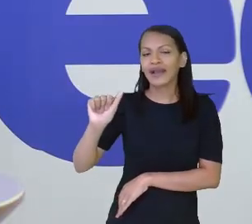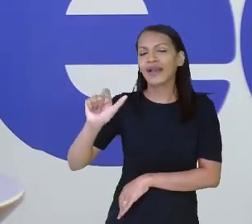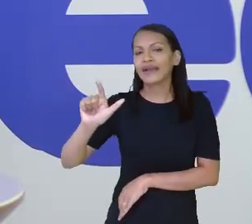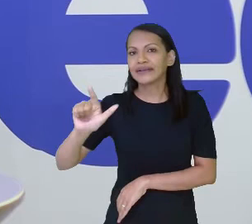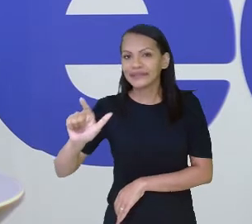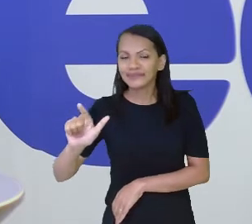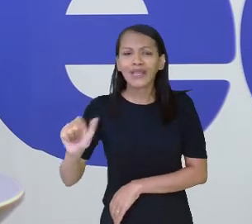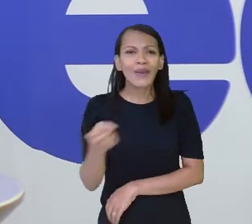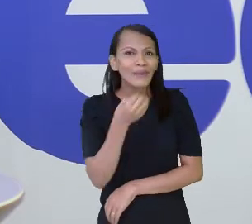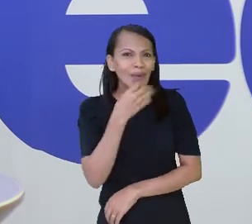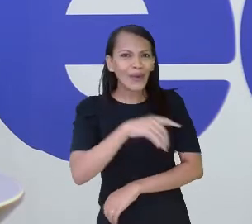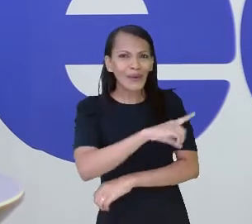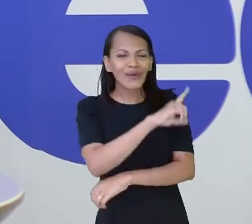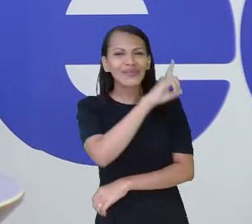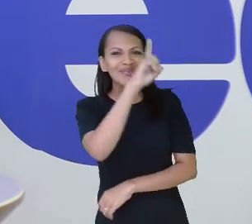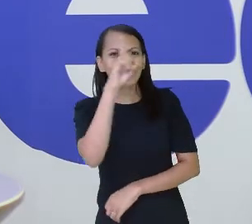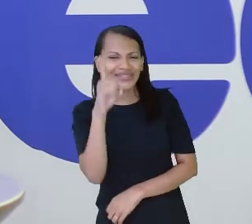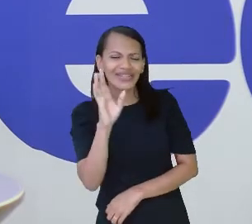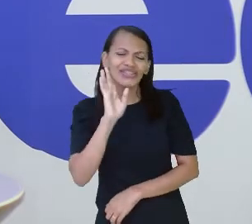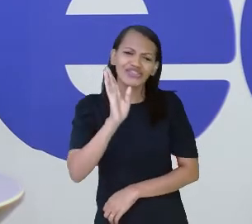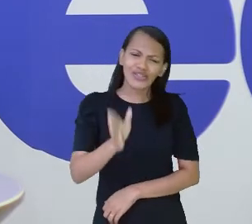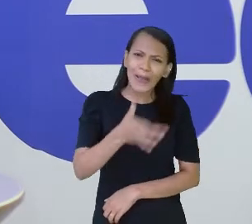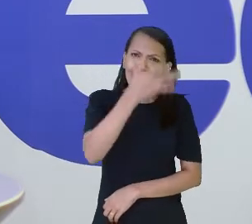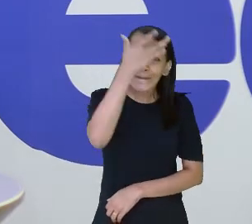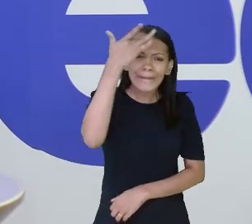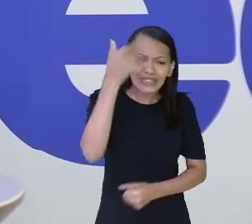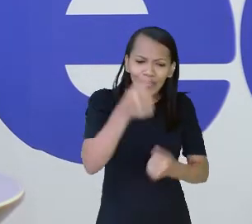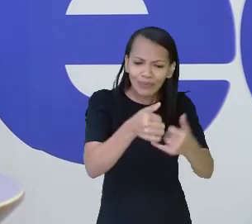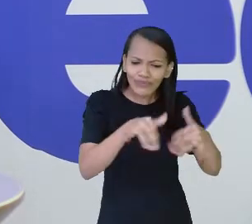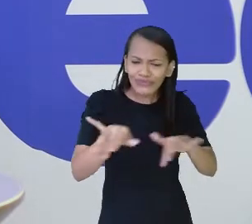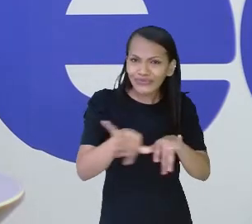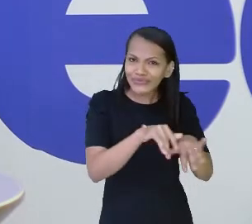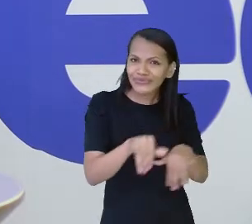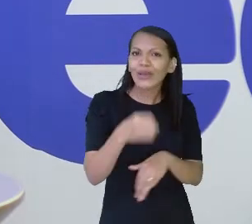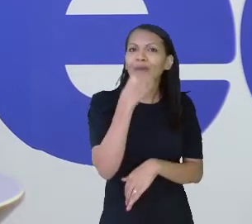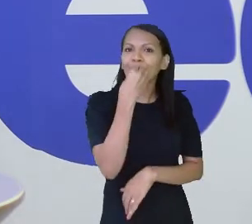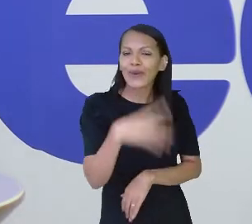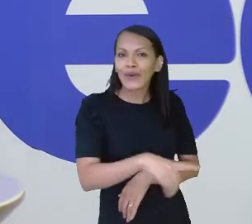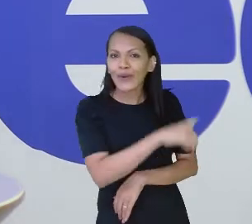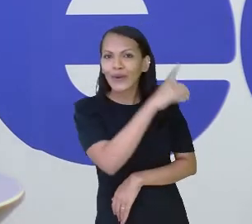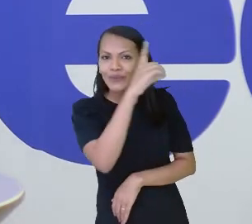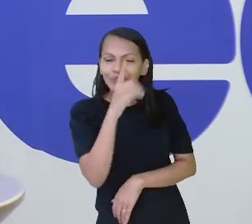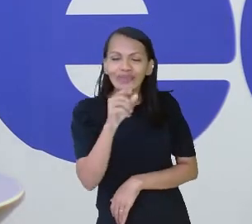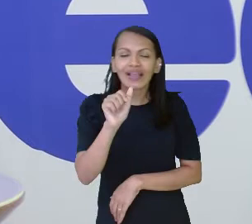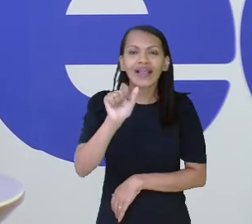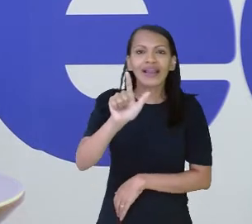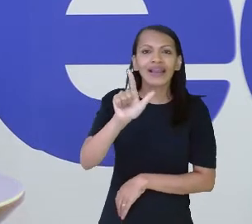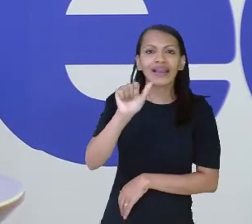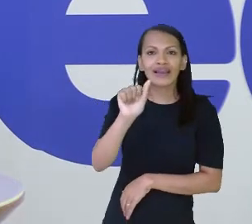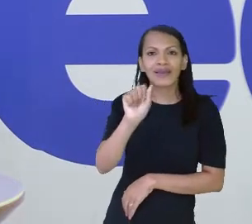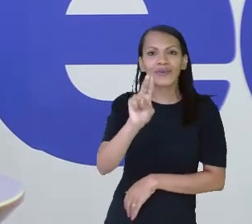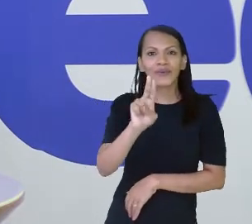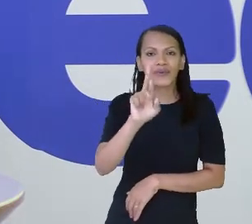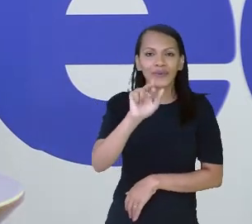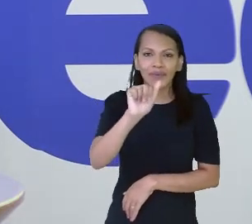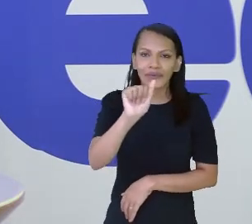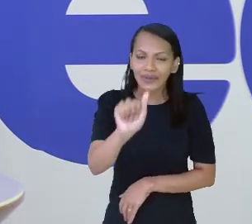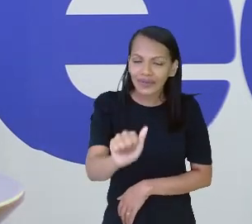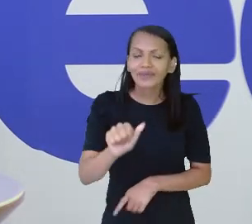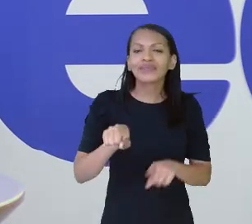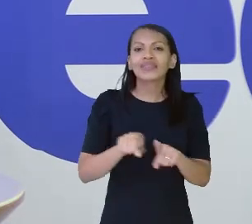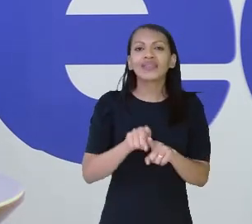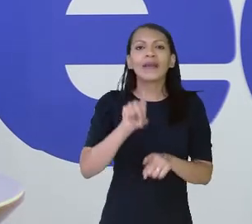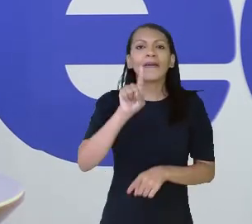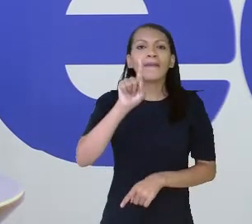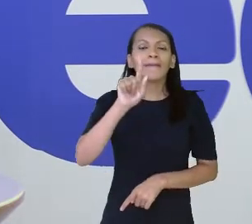radiante, já tem aqui um monte de gente lhe dando bom dia, professora. Olha aí que maravilha. Nós temos a Laura, nós temos Larissa, nós temos